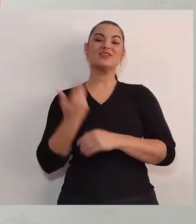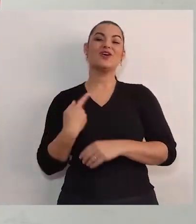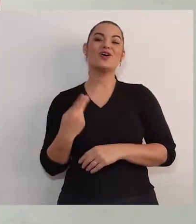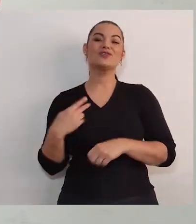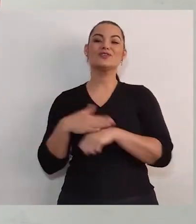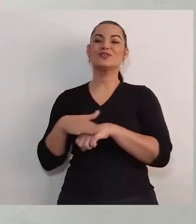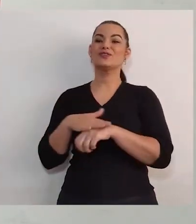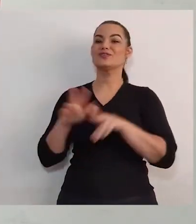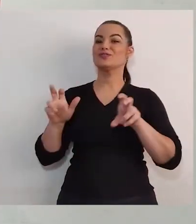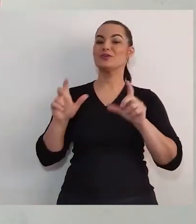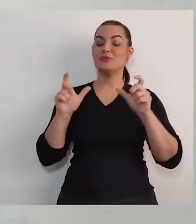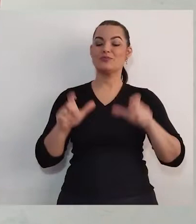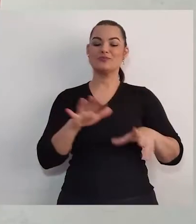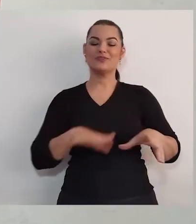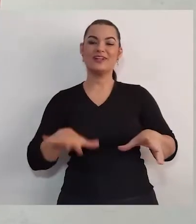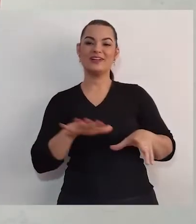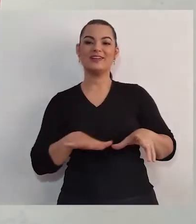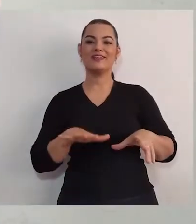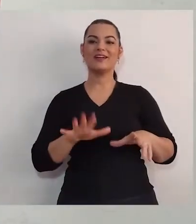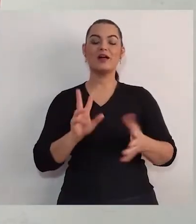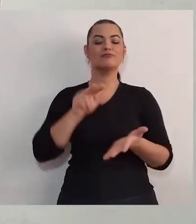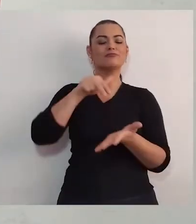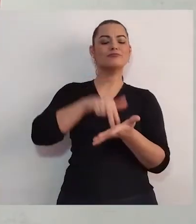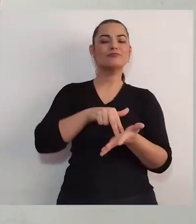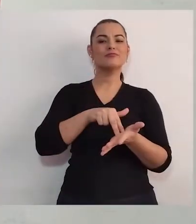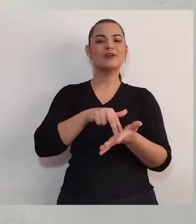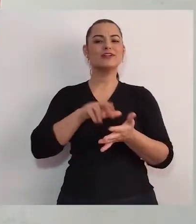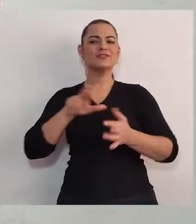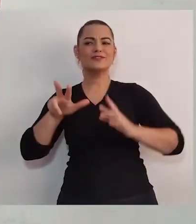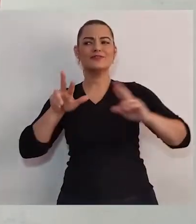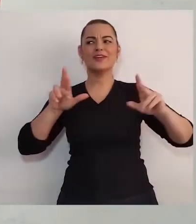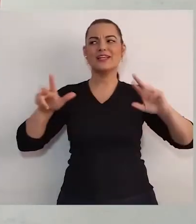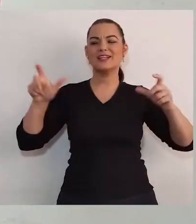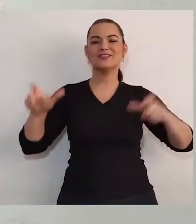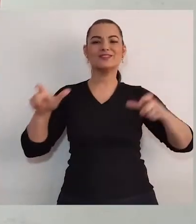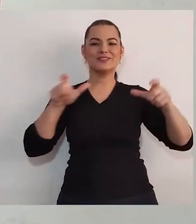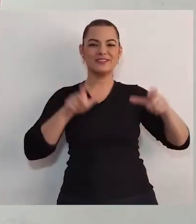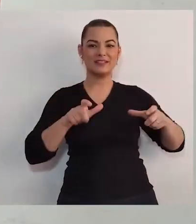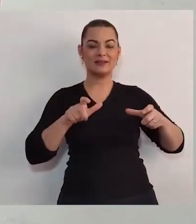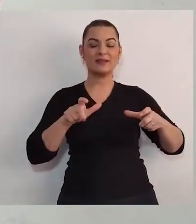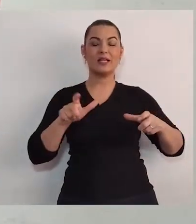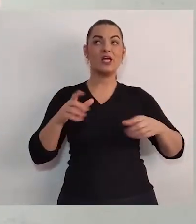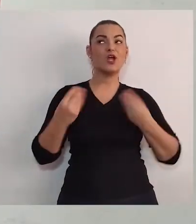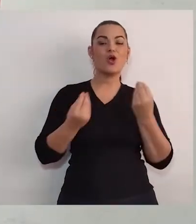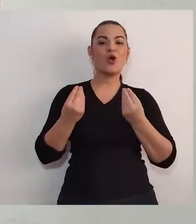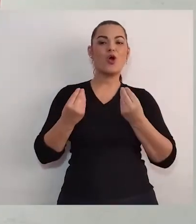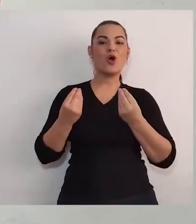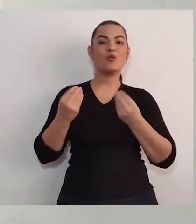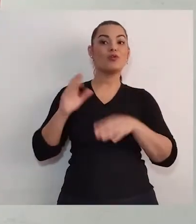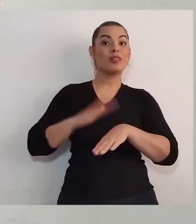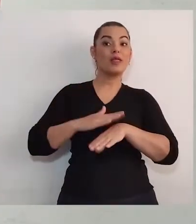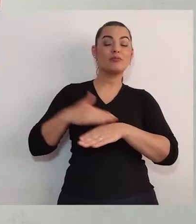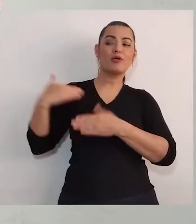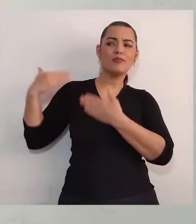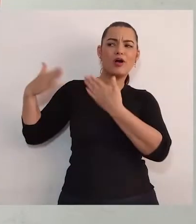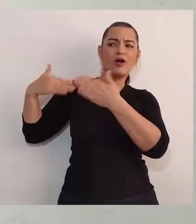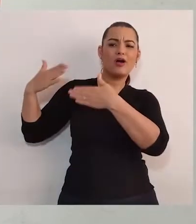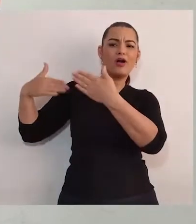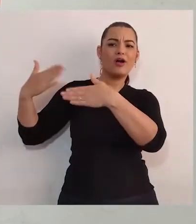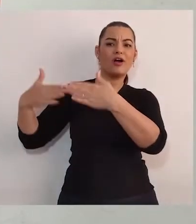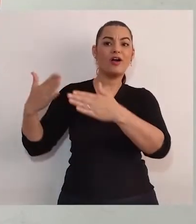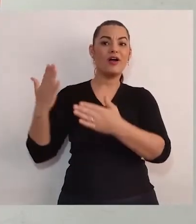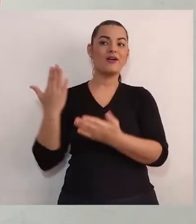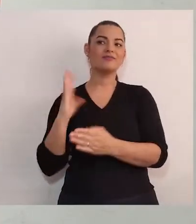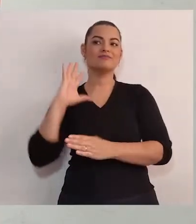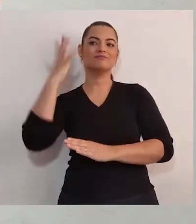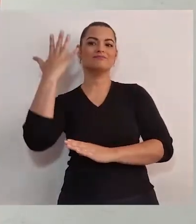diferentes espaços e como isso, ao longo do tempo, foi causando impacto ambiental. Então,